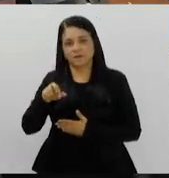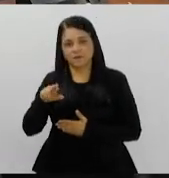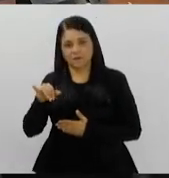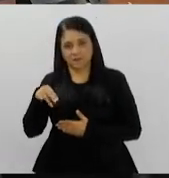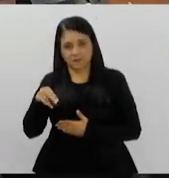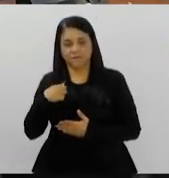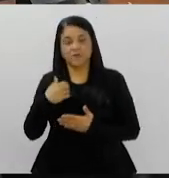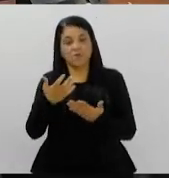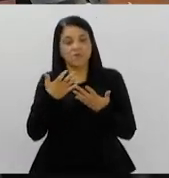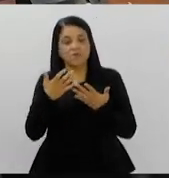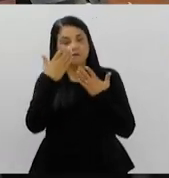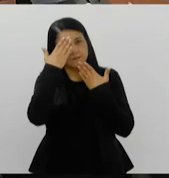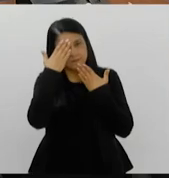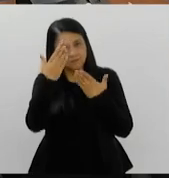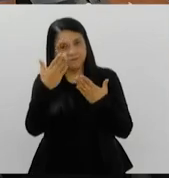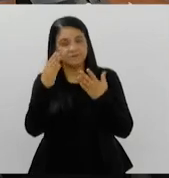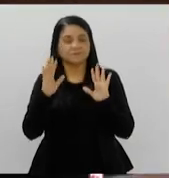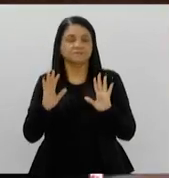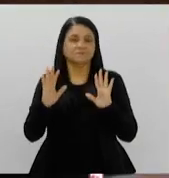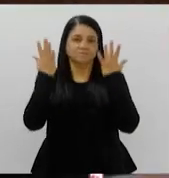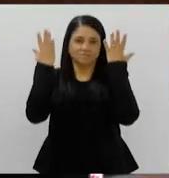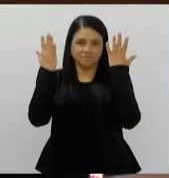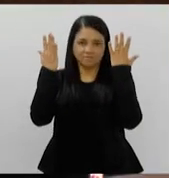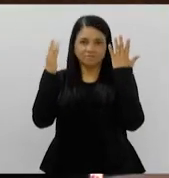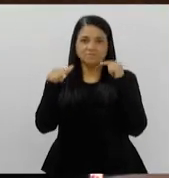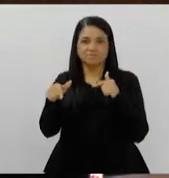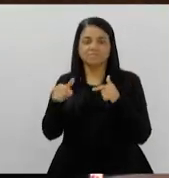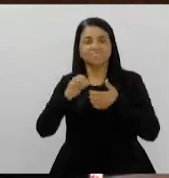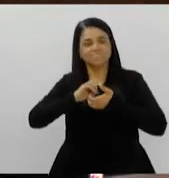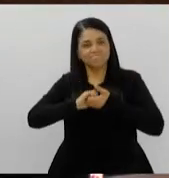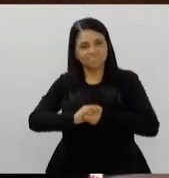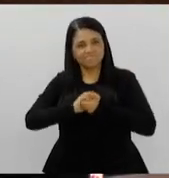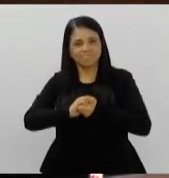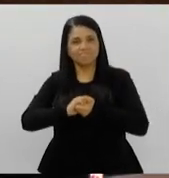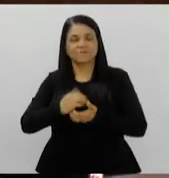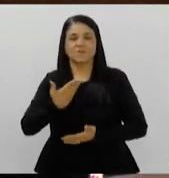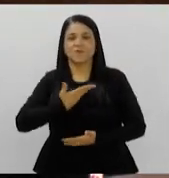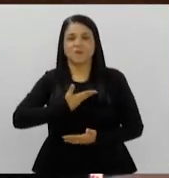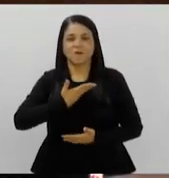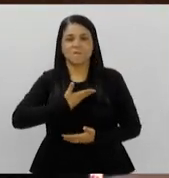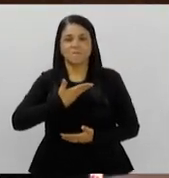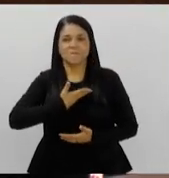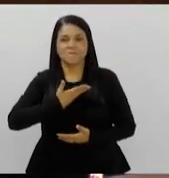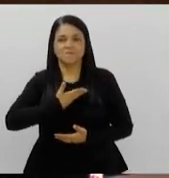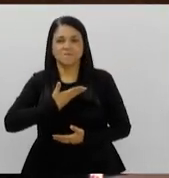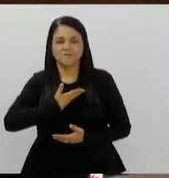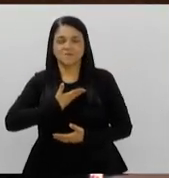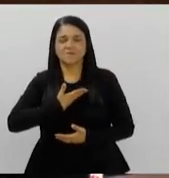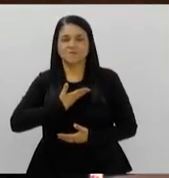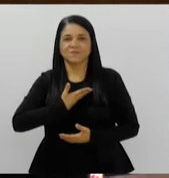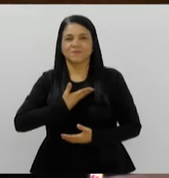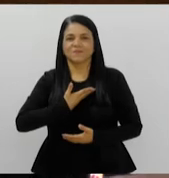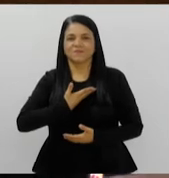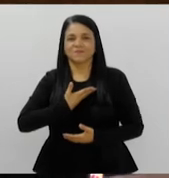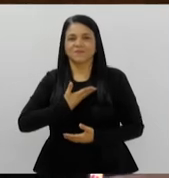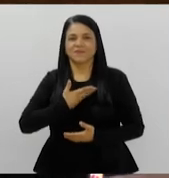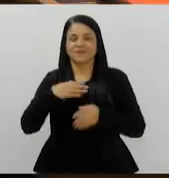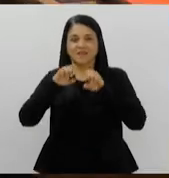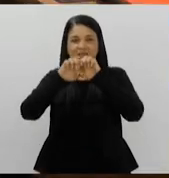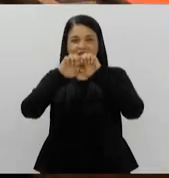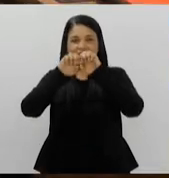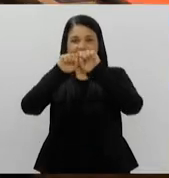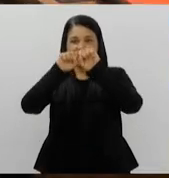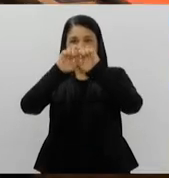que mais saudar o nosso nobre colega parlamentar, nosso